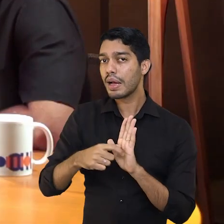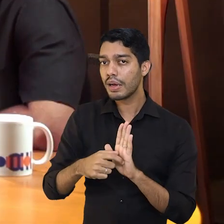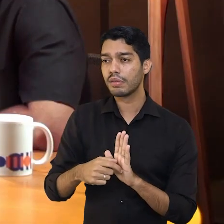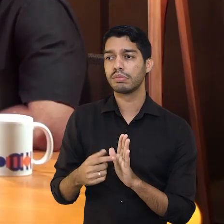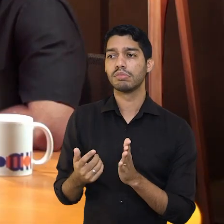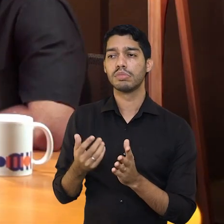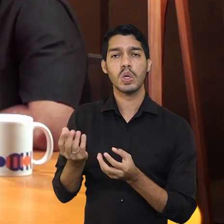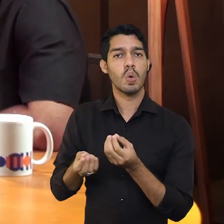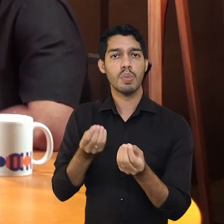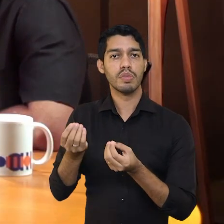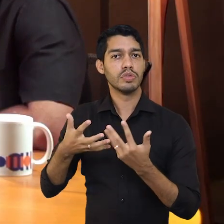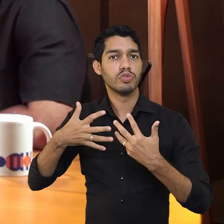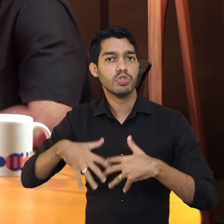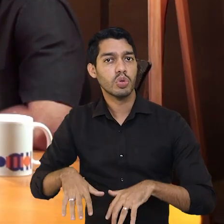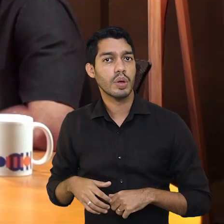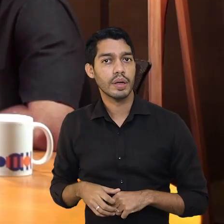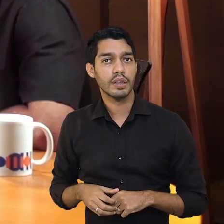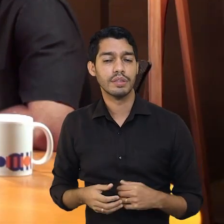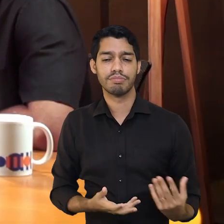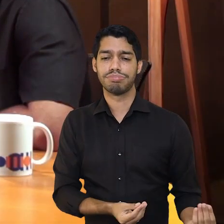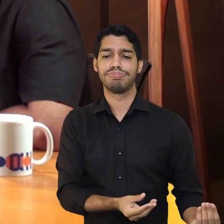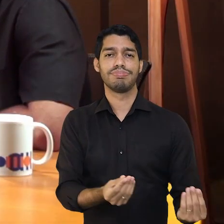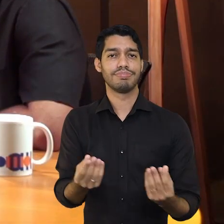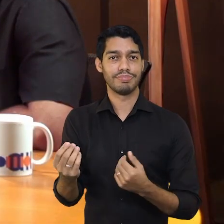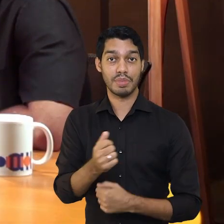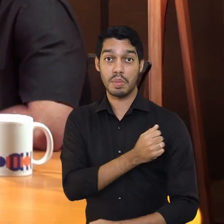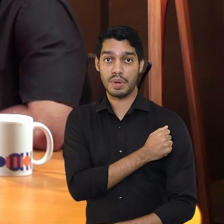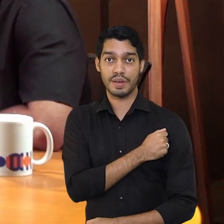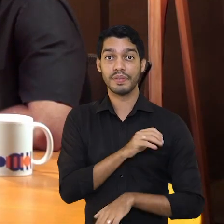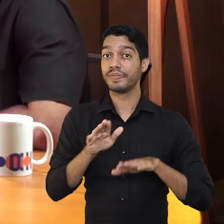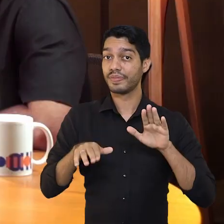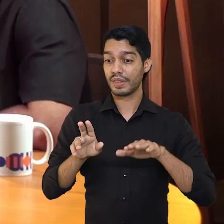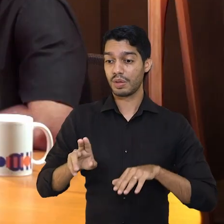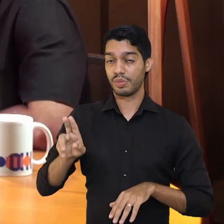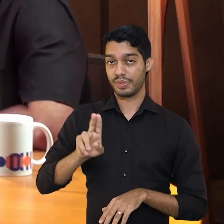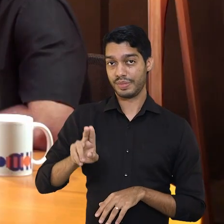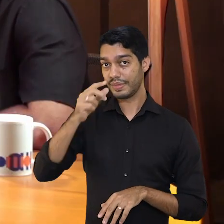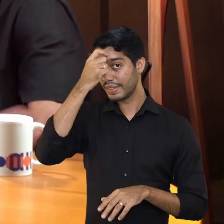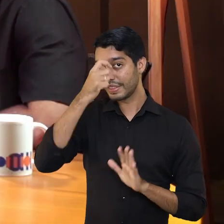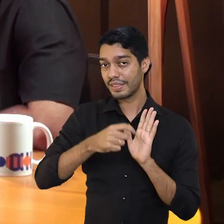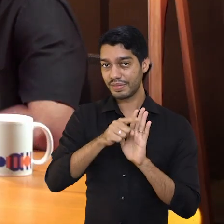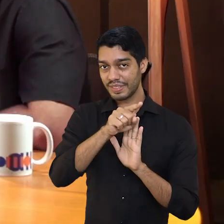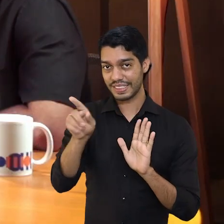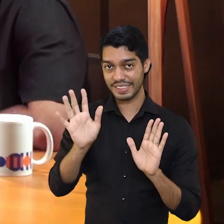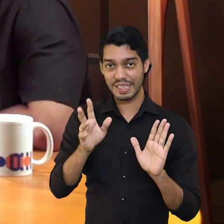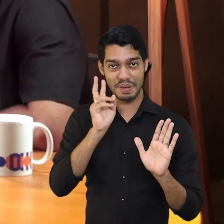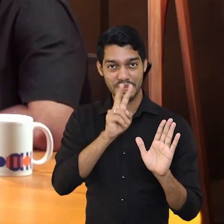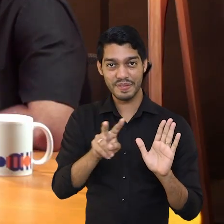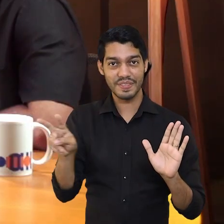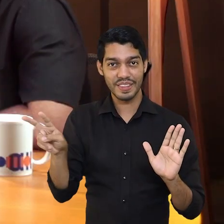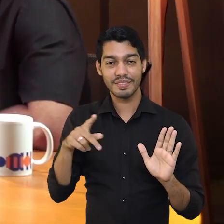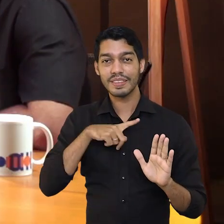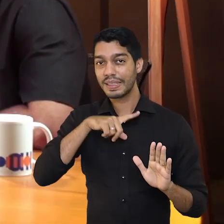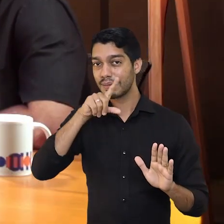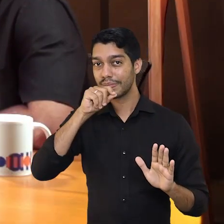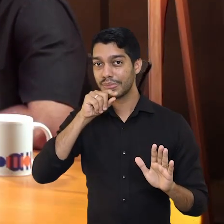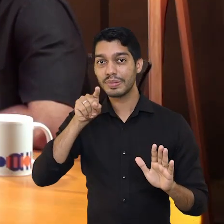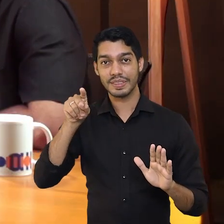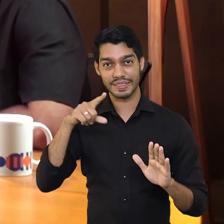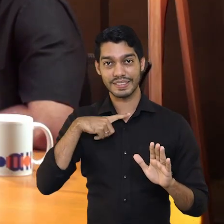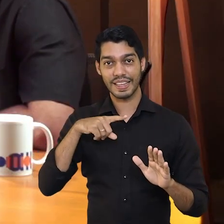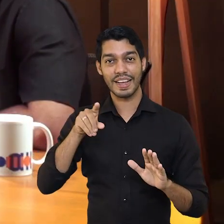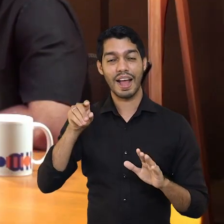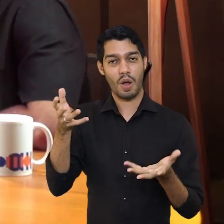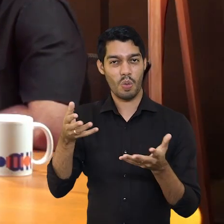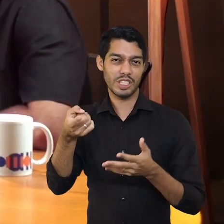artificial e como ela funciona. Tem muito aluno que usa inteligência artificial, não sei se vocês têm visto, né? Às vezes no Twitter vira e mexe, viraliza,